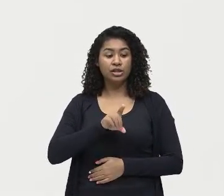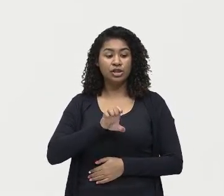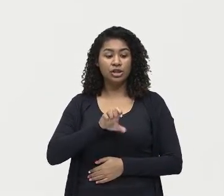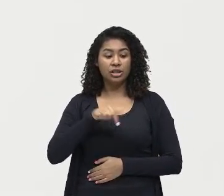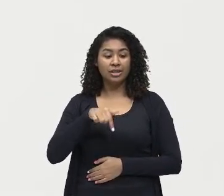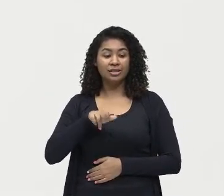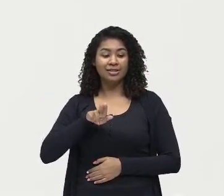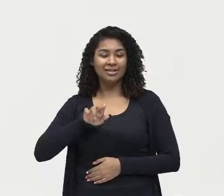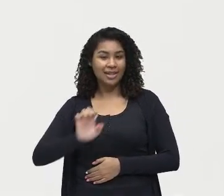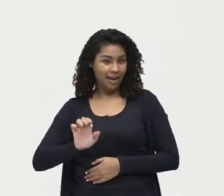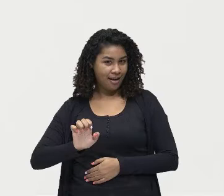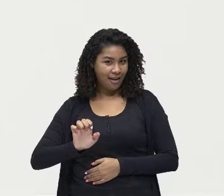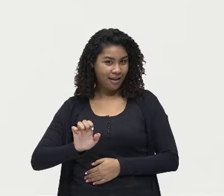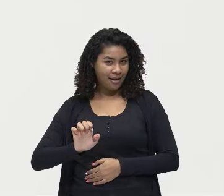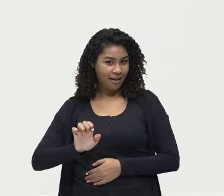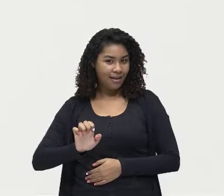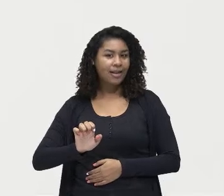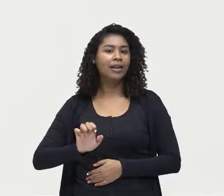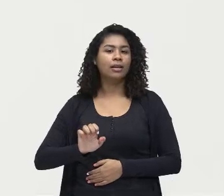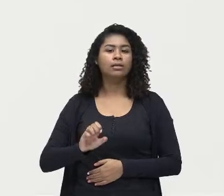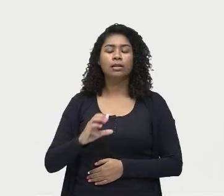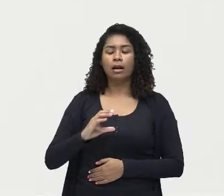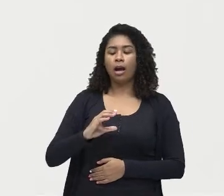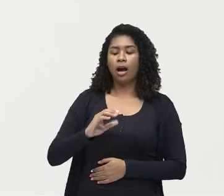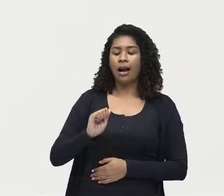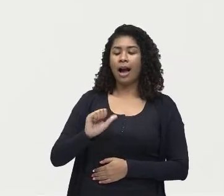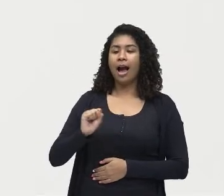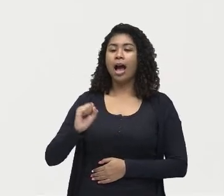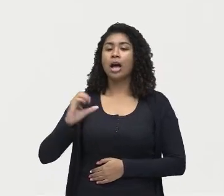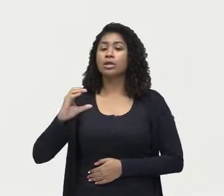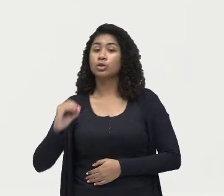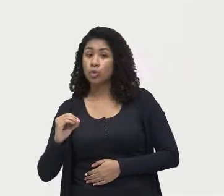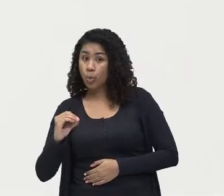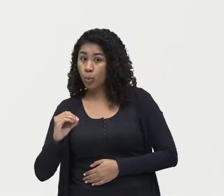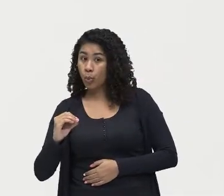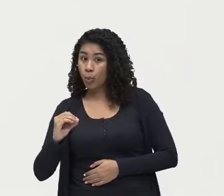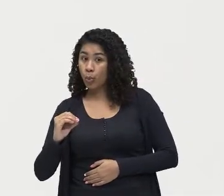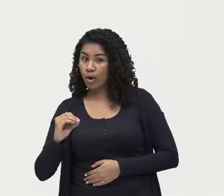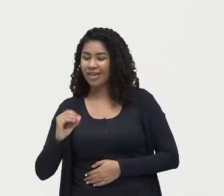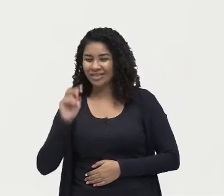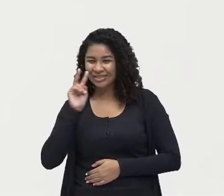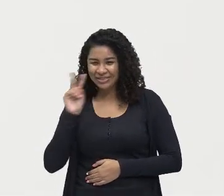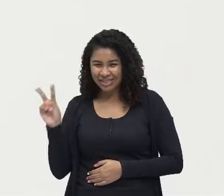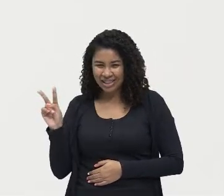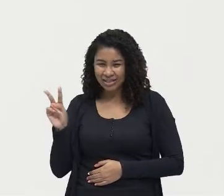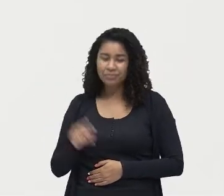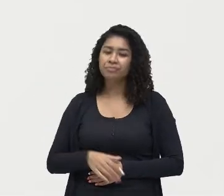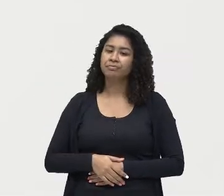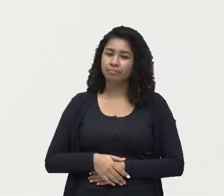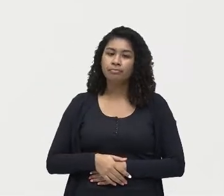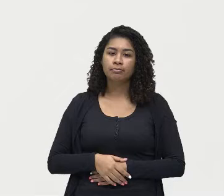irei ajudá-lo. Caso você venha, eu irei ajudá-lo. Então, estamos